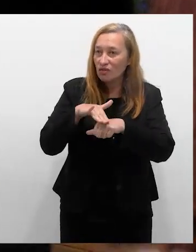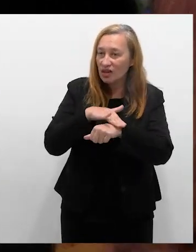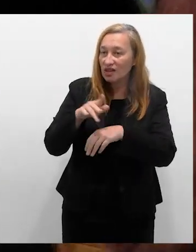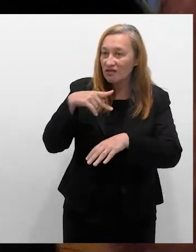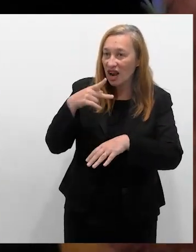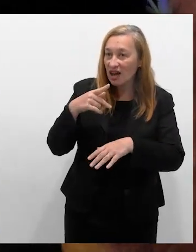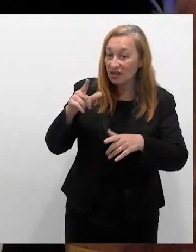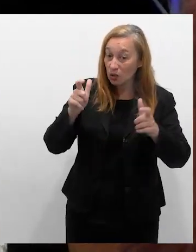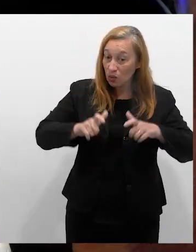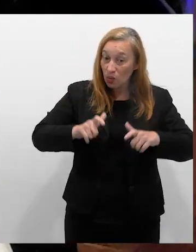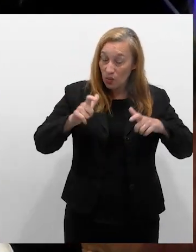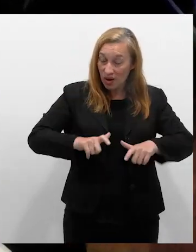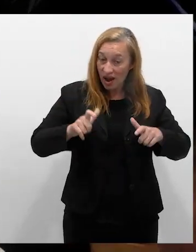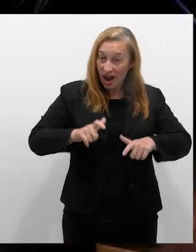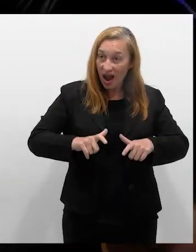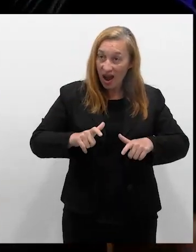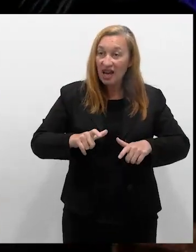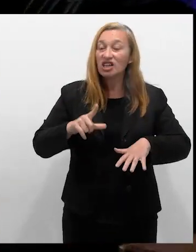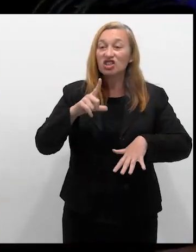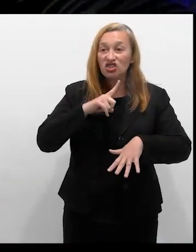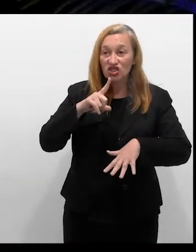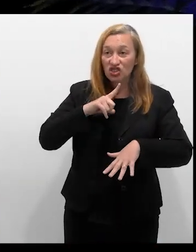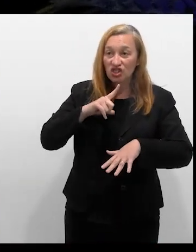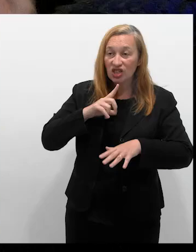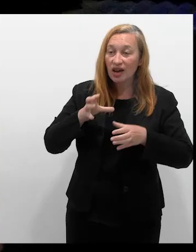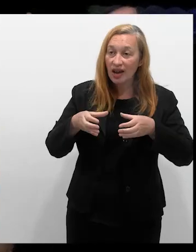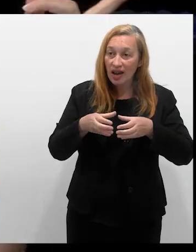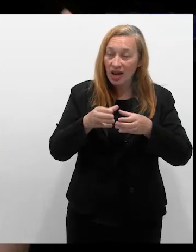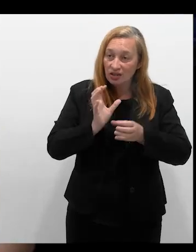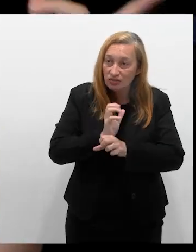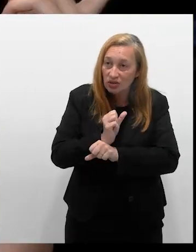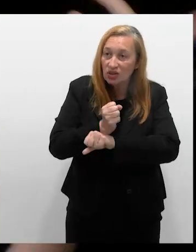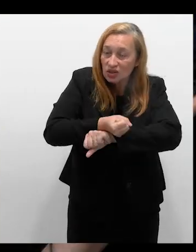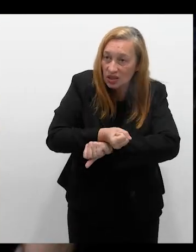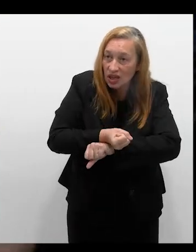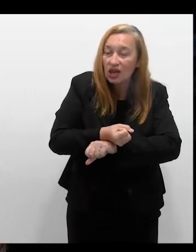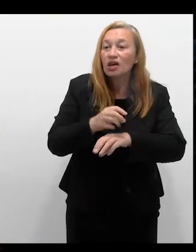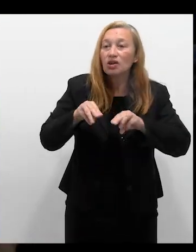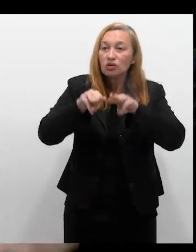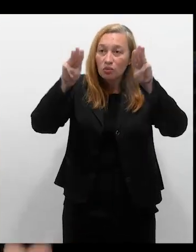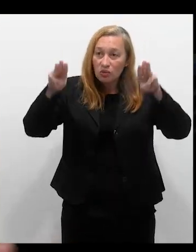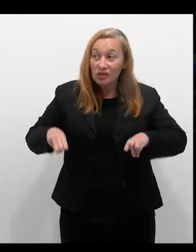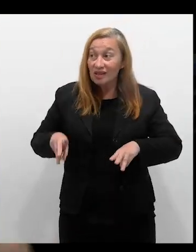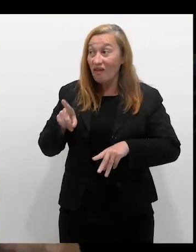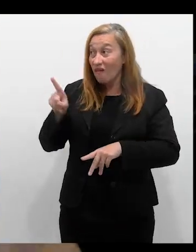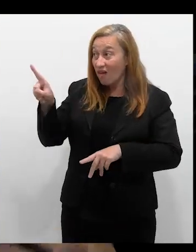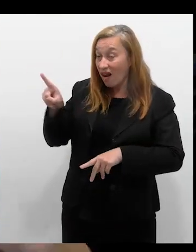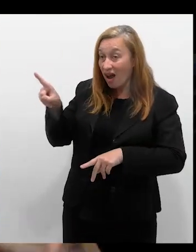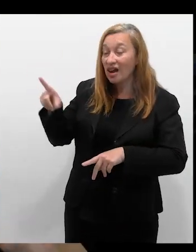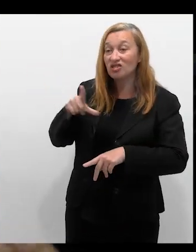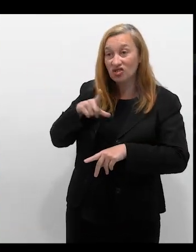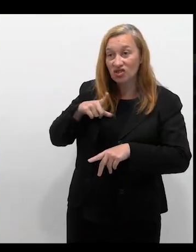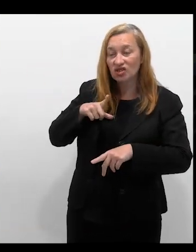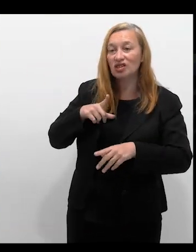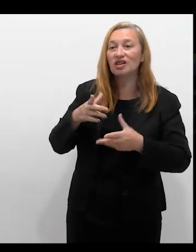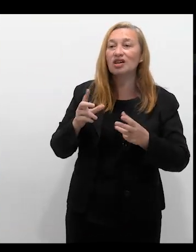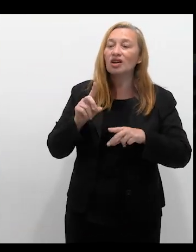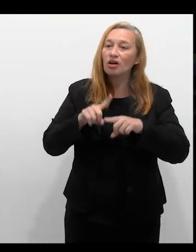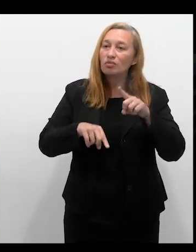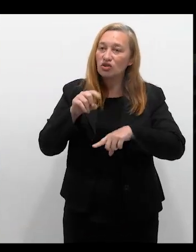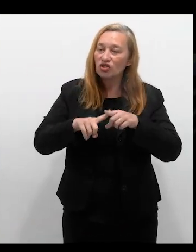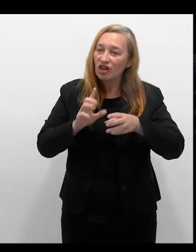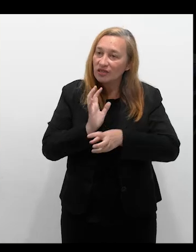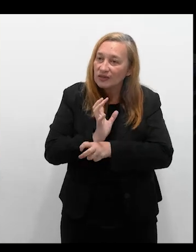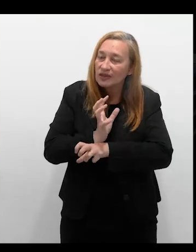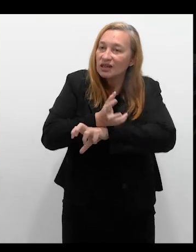ali existia um quilombo. E que, inclusive, no Museu do Jardim Botânico tem ainda objetos remanescentes desse quilombo.